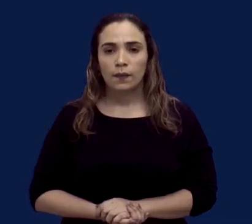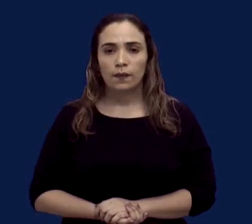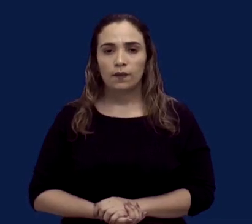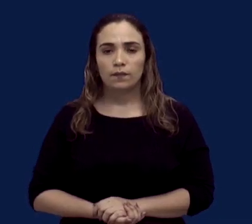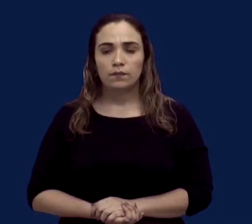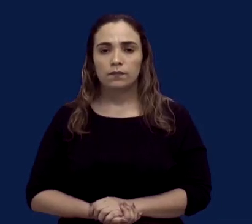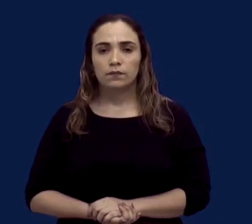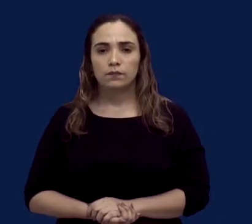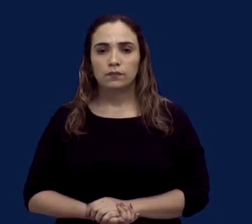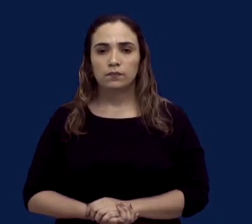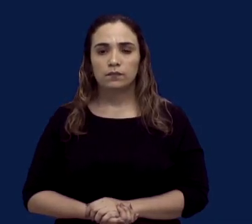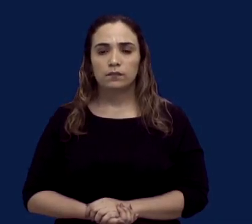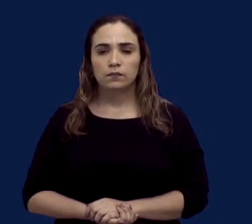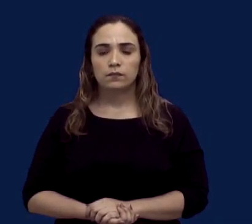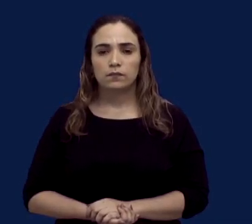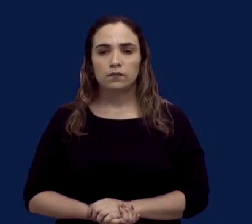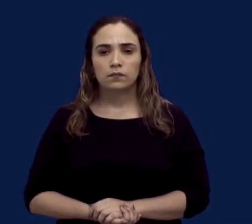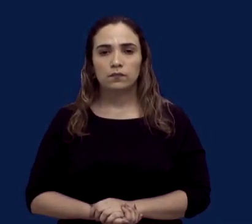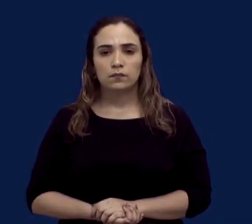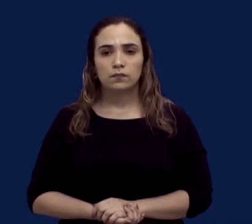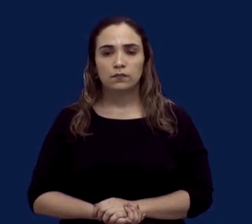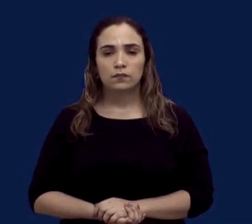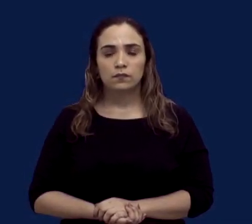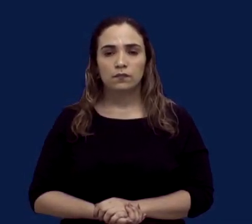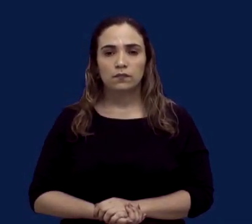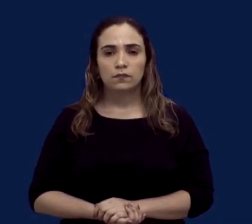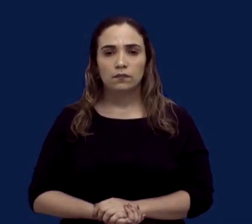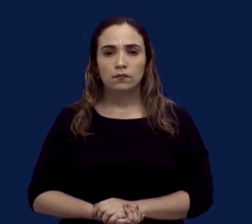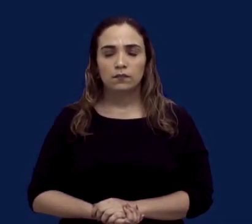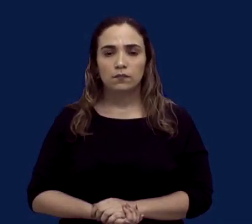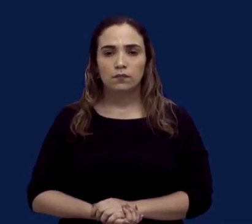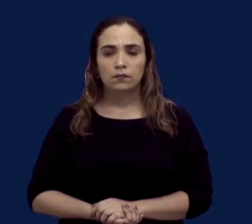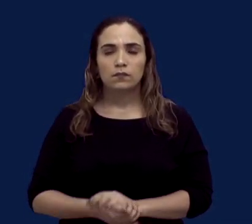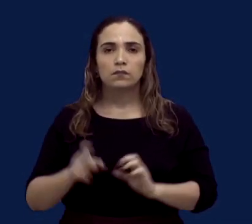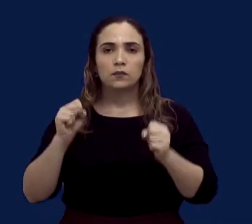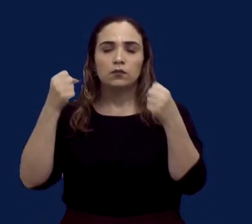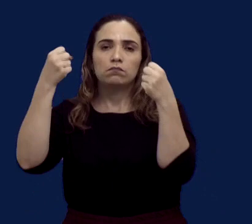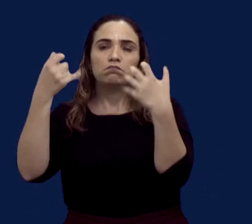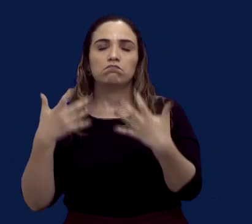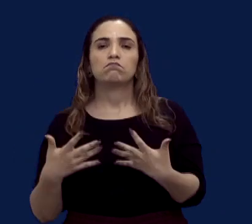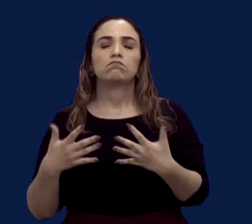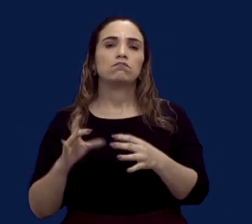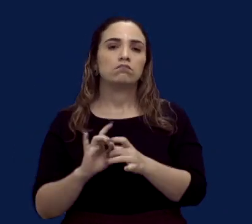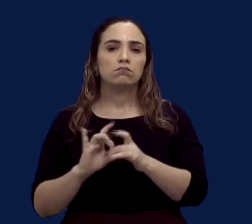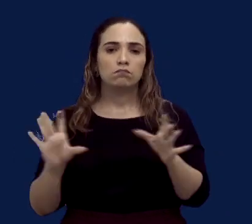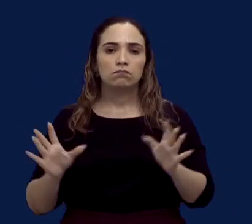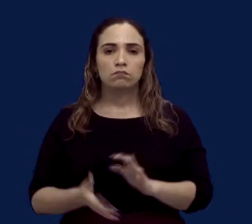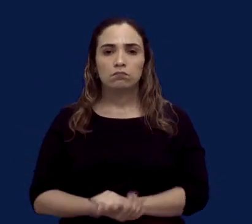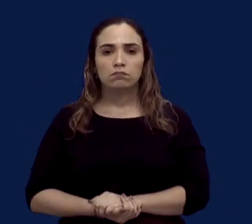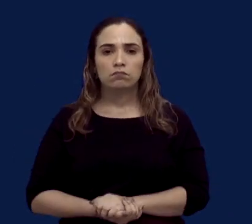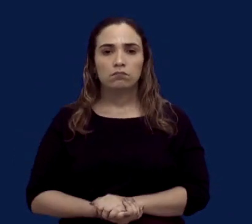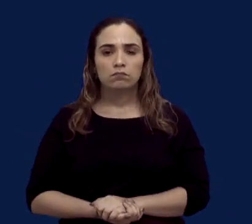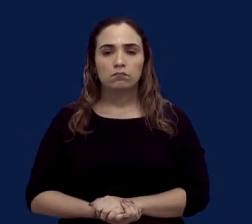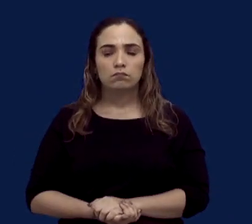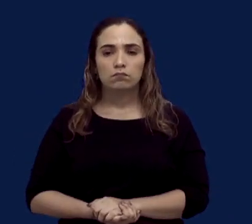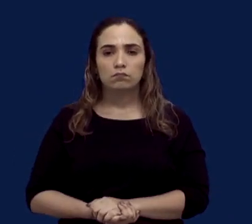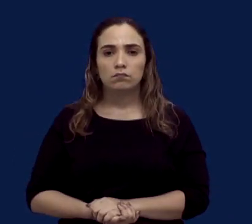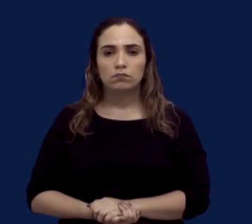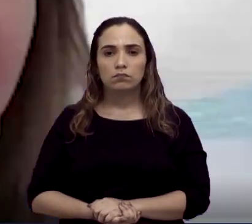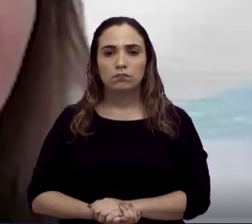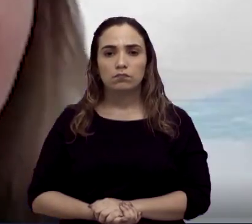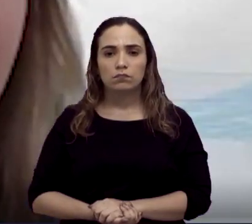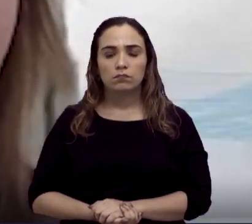eu também ainda tenho outras observações, se não for problema. Mas se você quiser falar, Tiziana, qualquer coisa, fique à vontade, me interrompa, por favor.